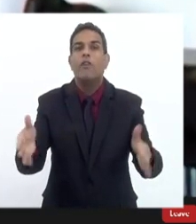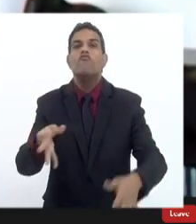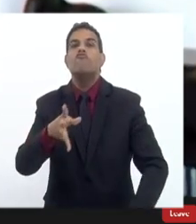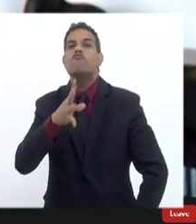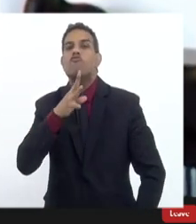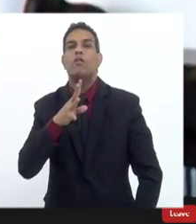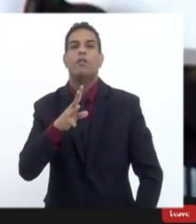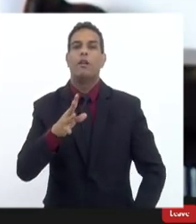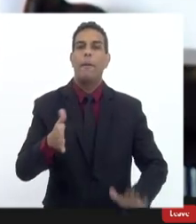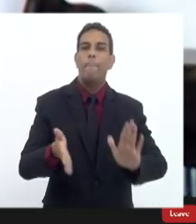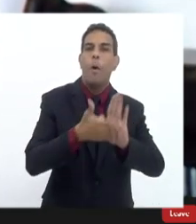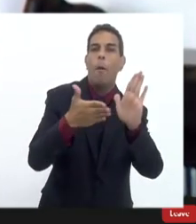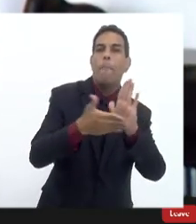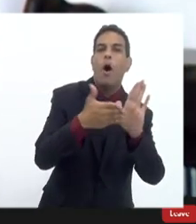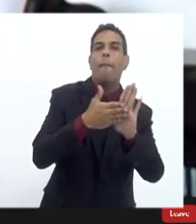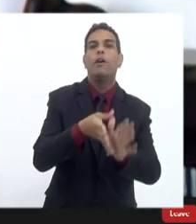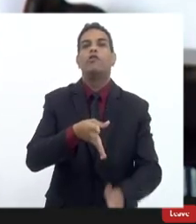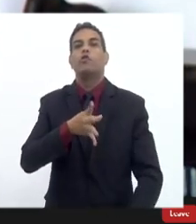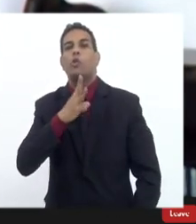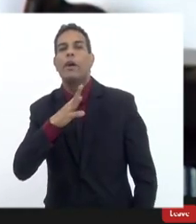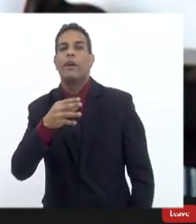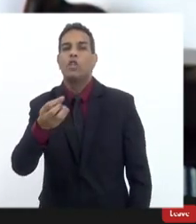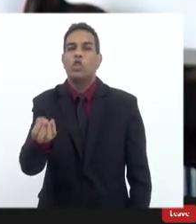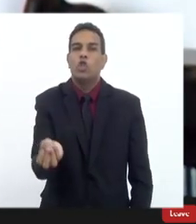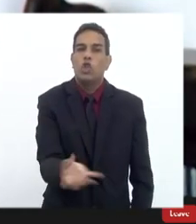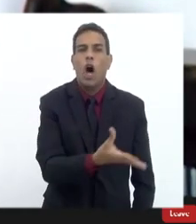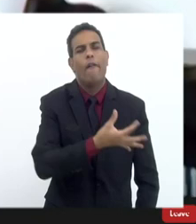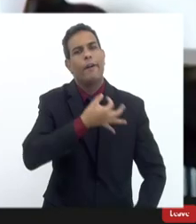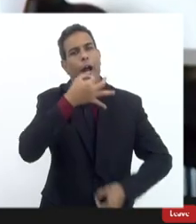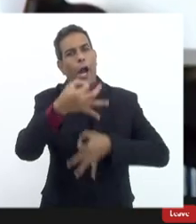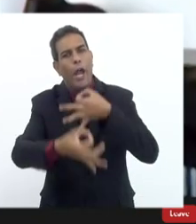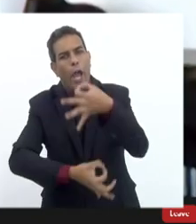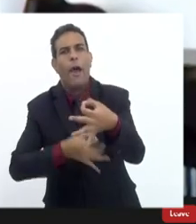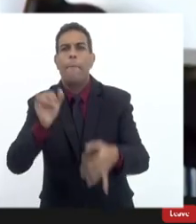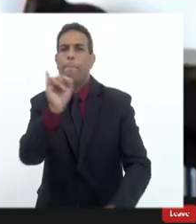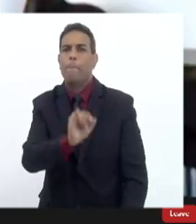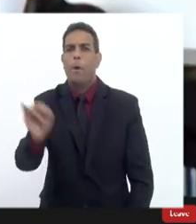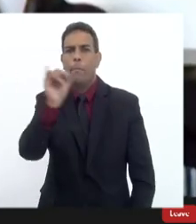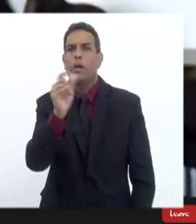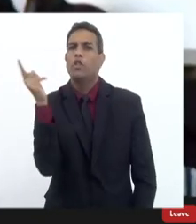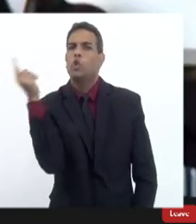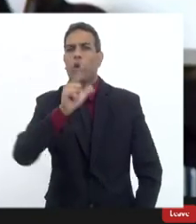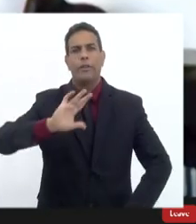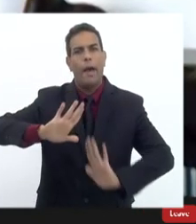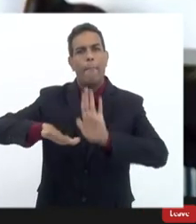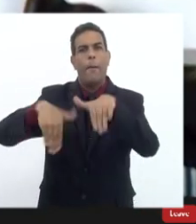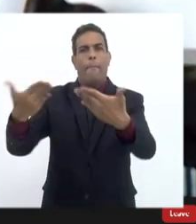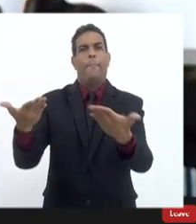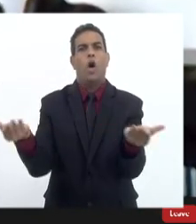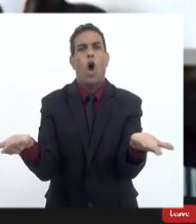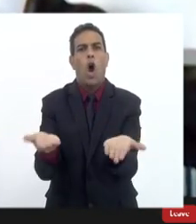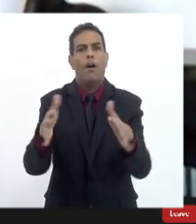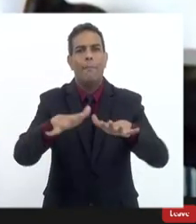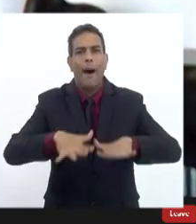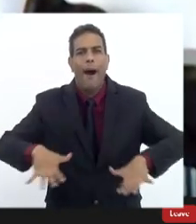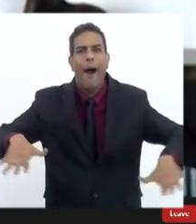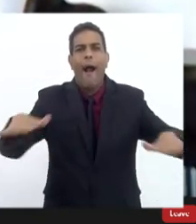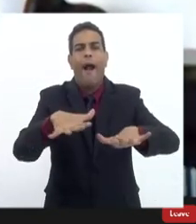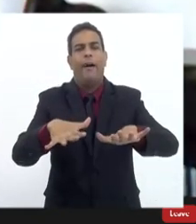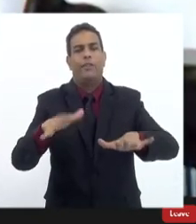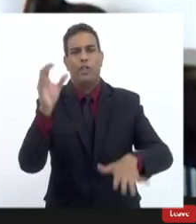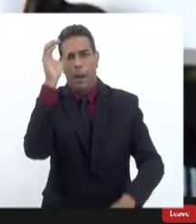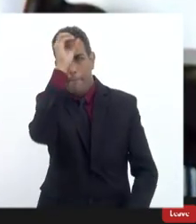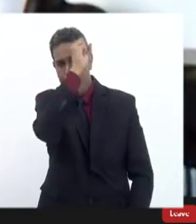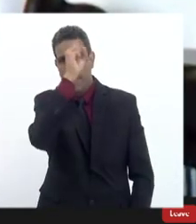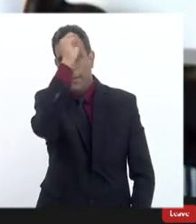receber propostas, em receber sugestões, em receber críticas, que também é importante para todos nós que estamos no espaço público, mas